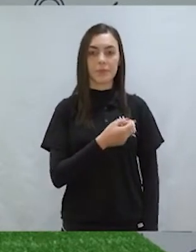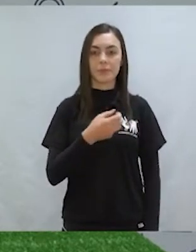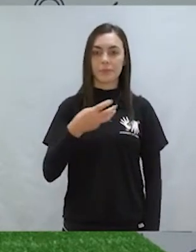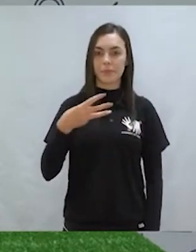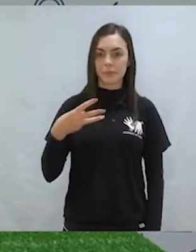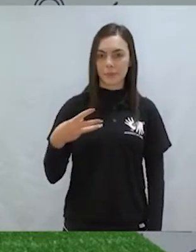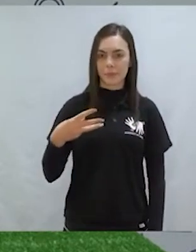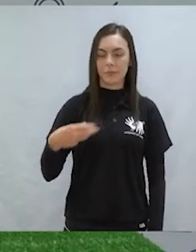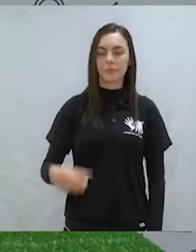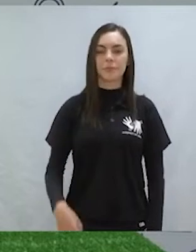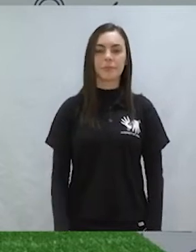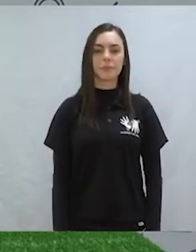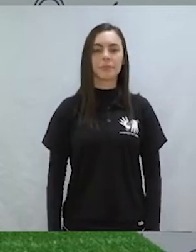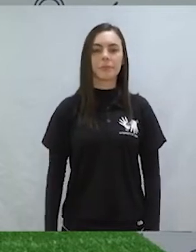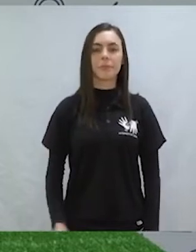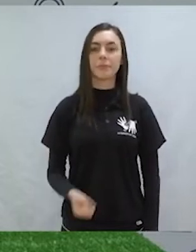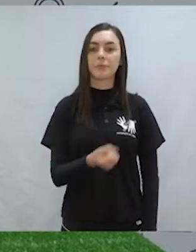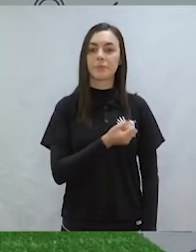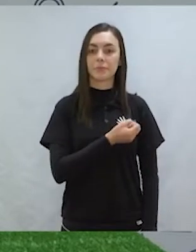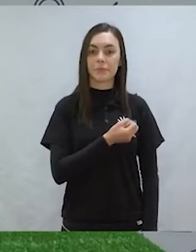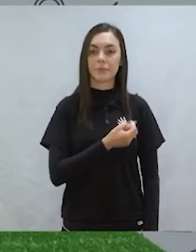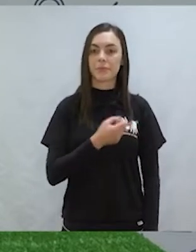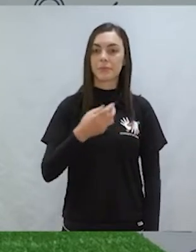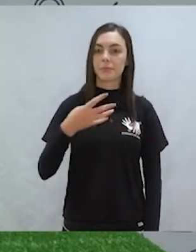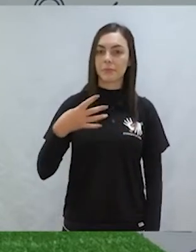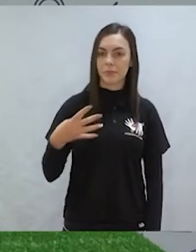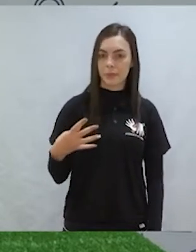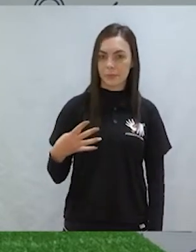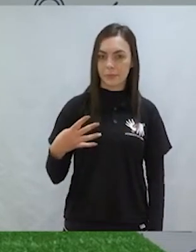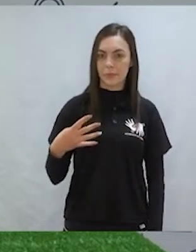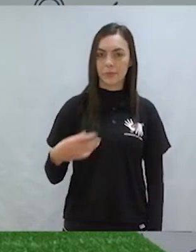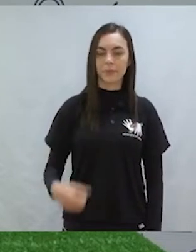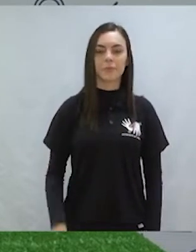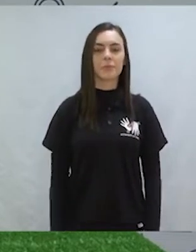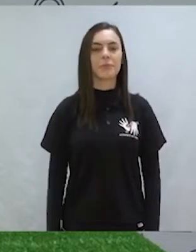número 3 e o número